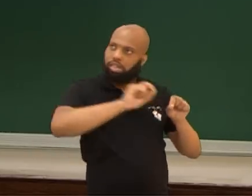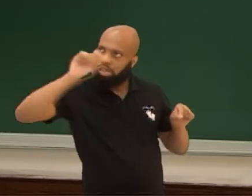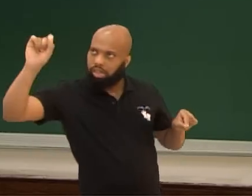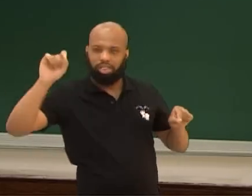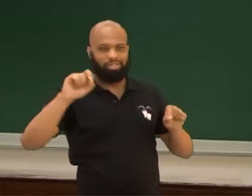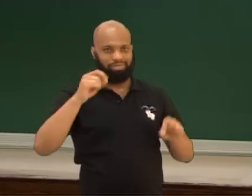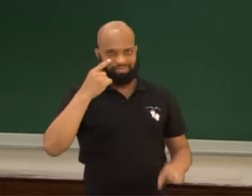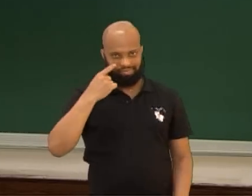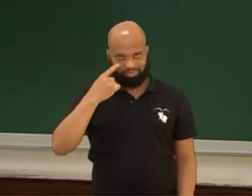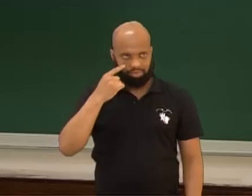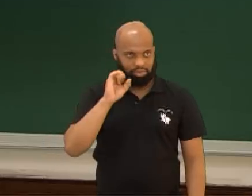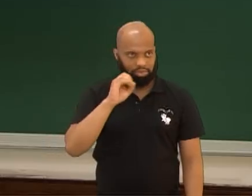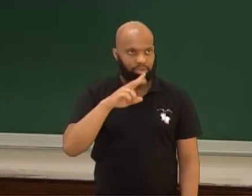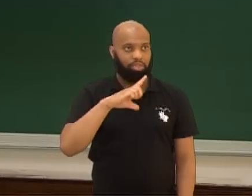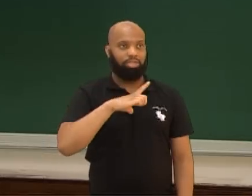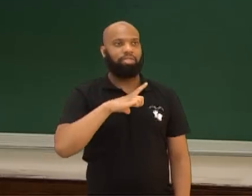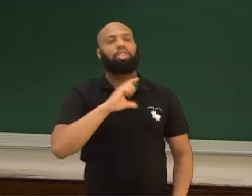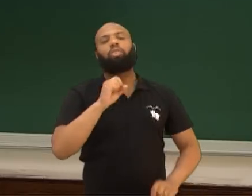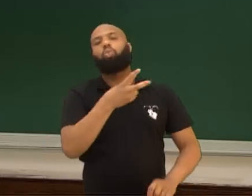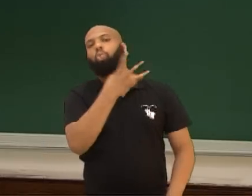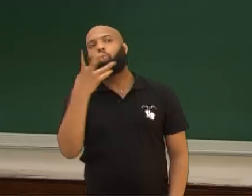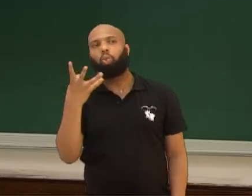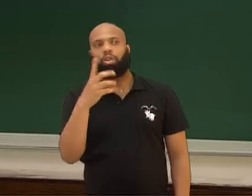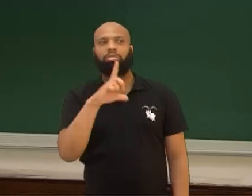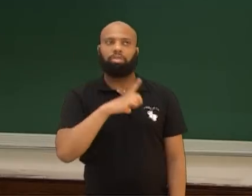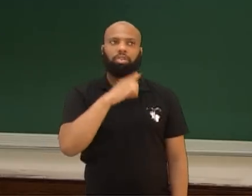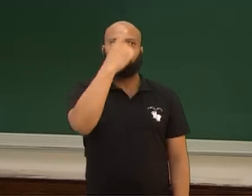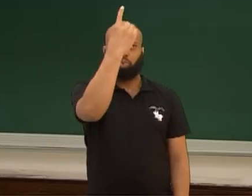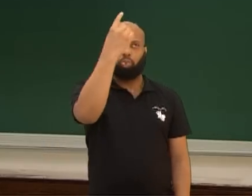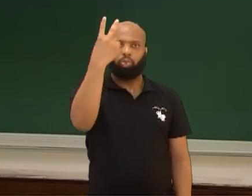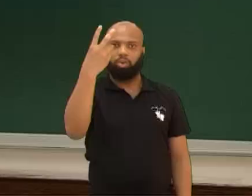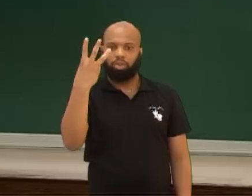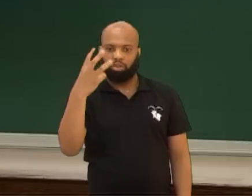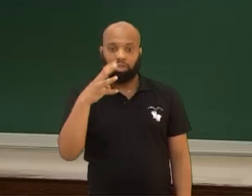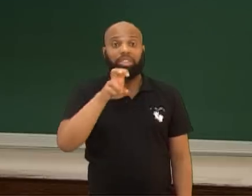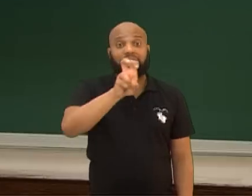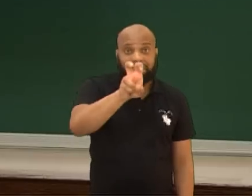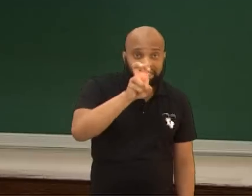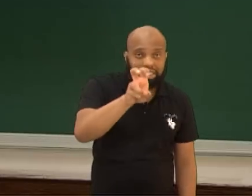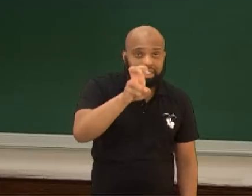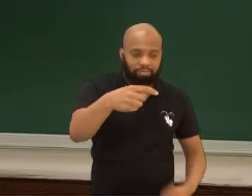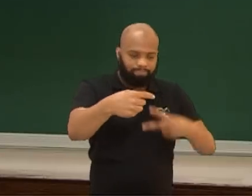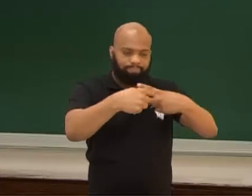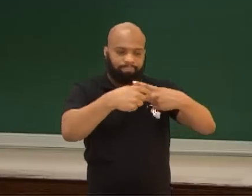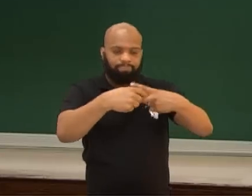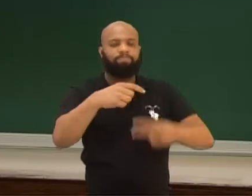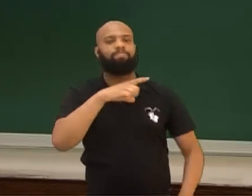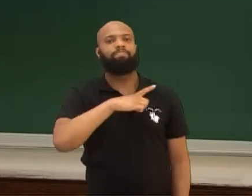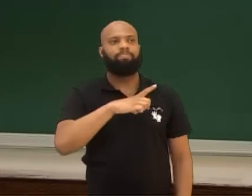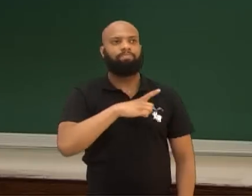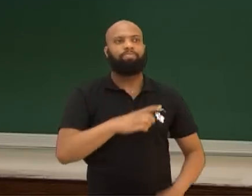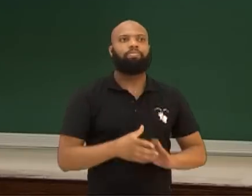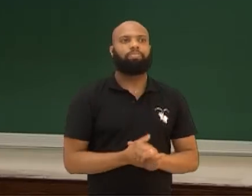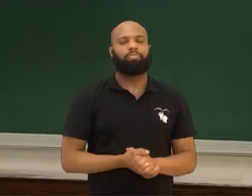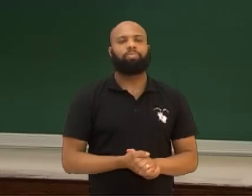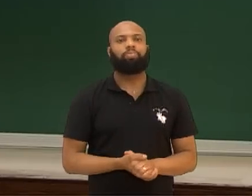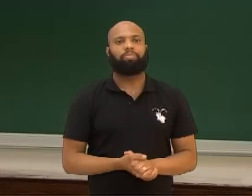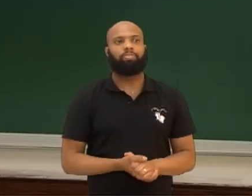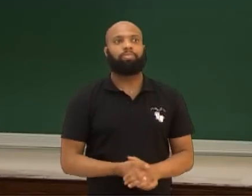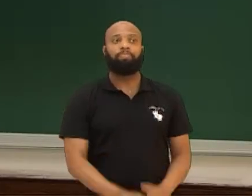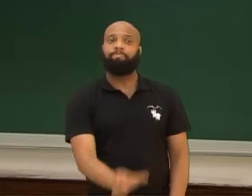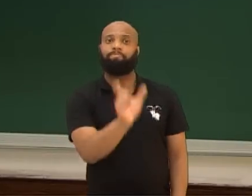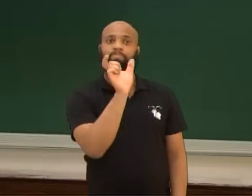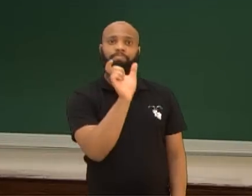outro vértice, aqui é um outro vértice, aqui é outro vértice. Então, eu tenho 5 vértices, né? Então, o que caracteriza o pentágono? A